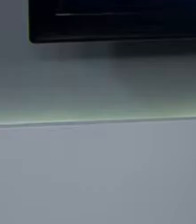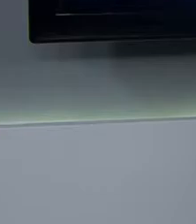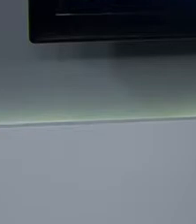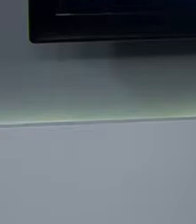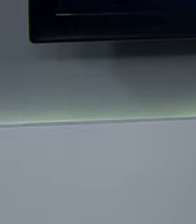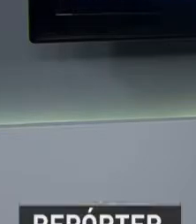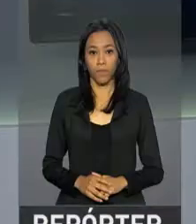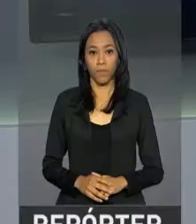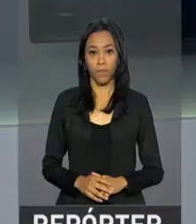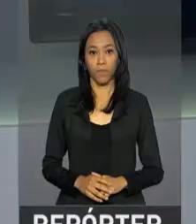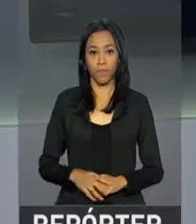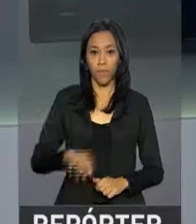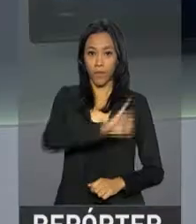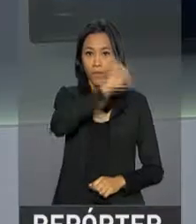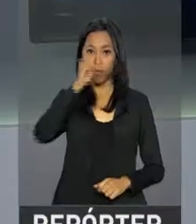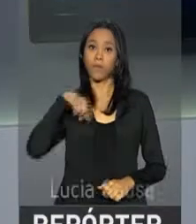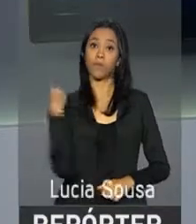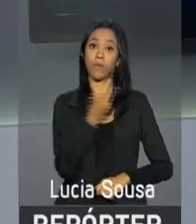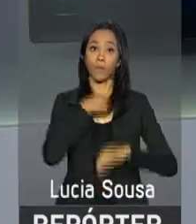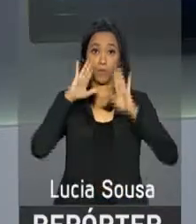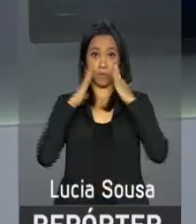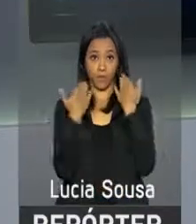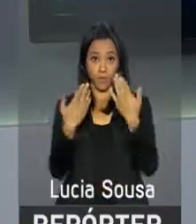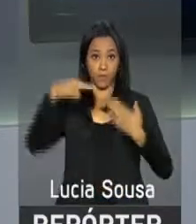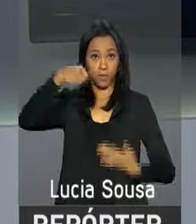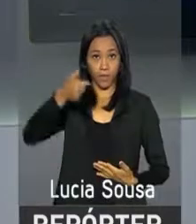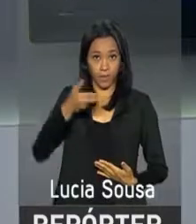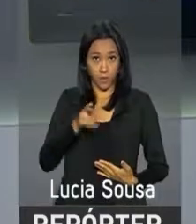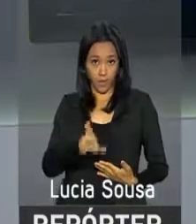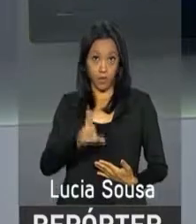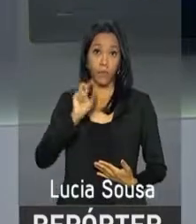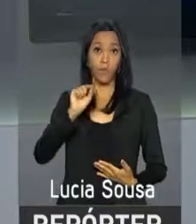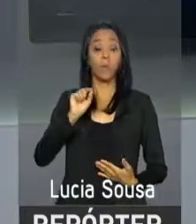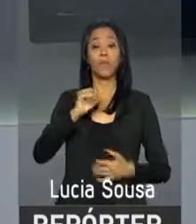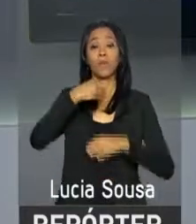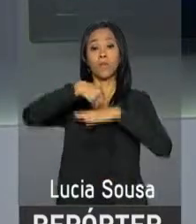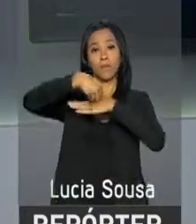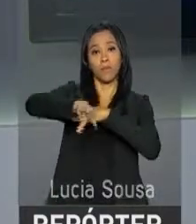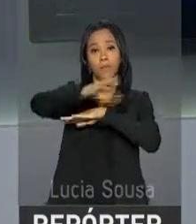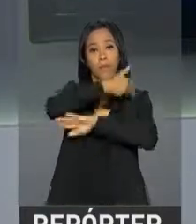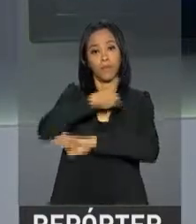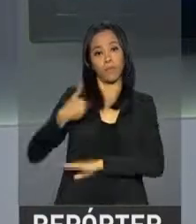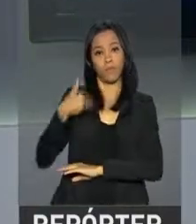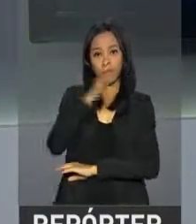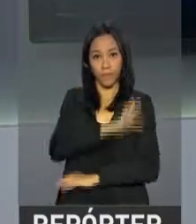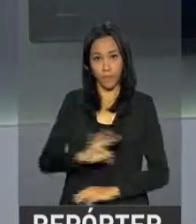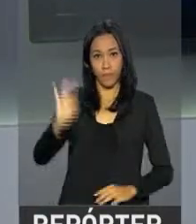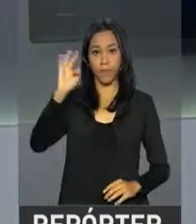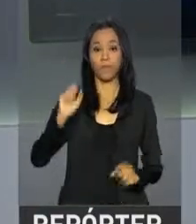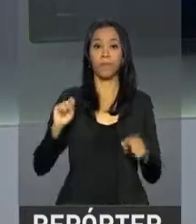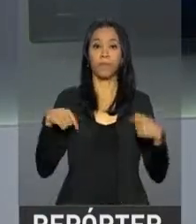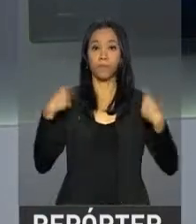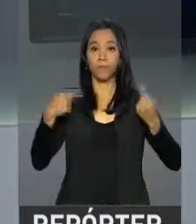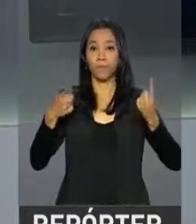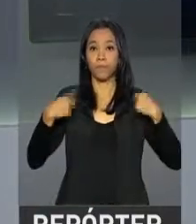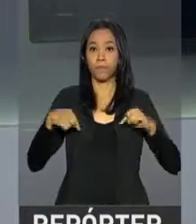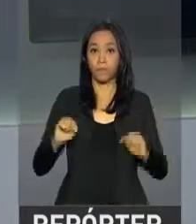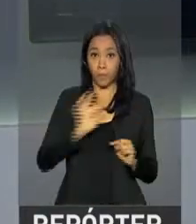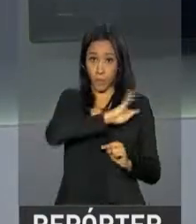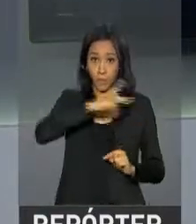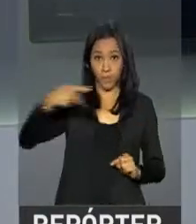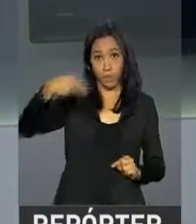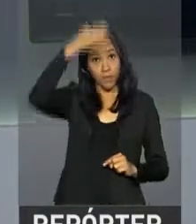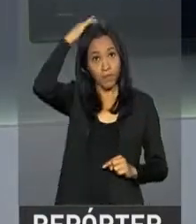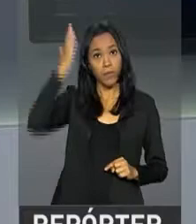o la no ar mais uma edição do repórter nbr com as notícias do governo federal o presidente michel temer participa agora